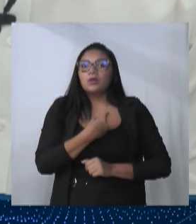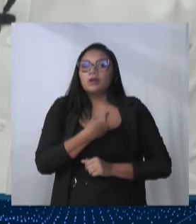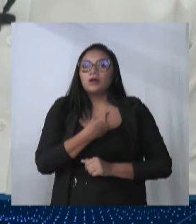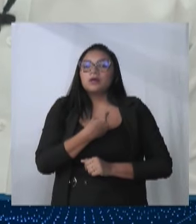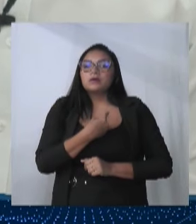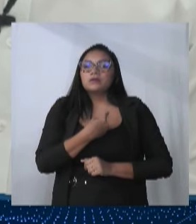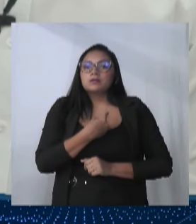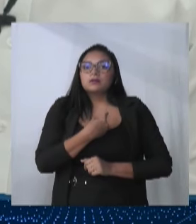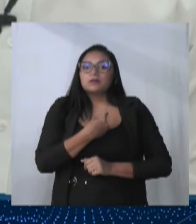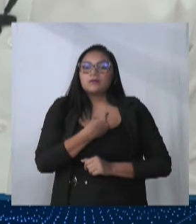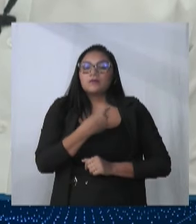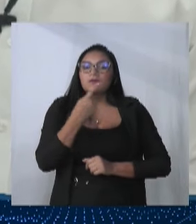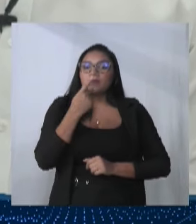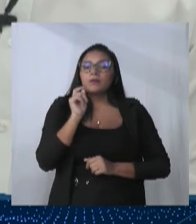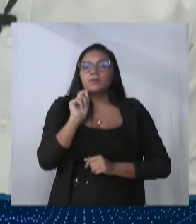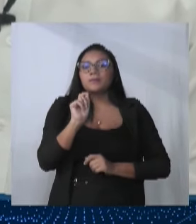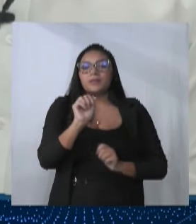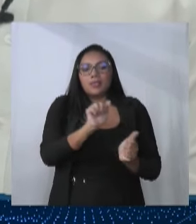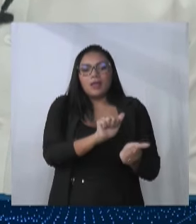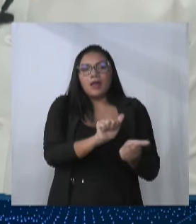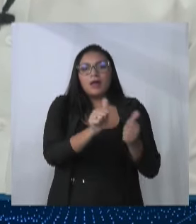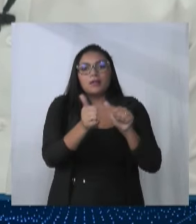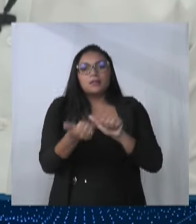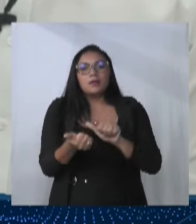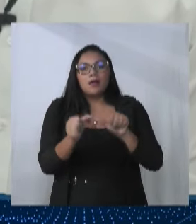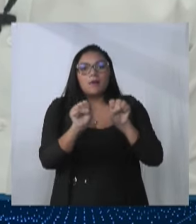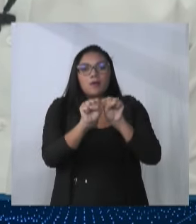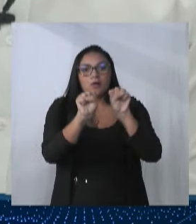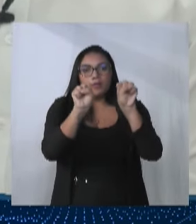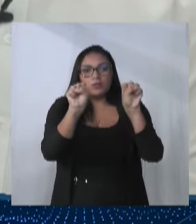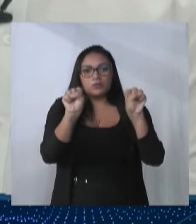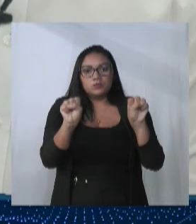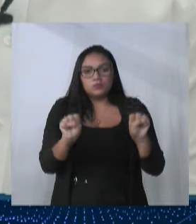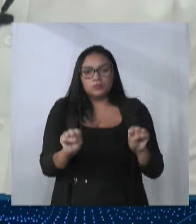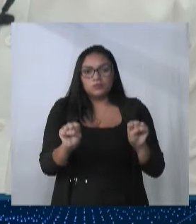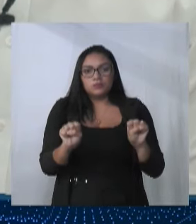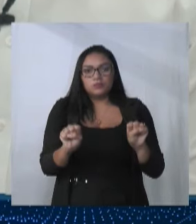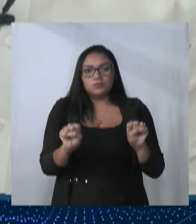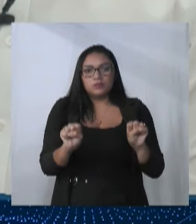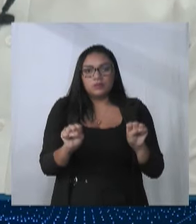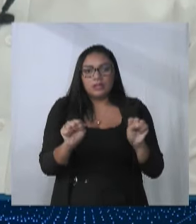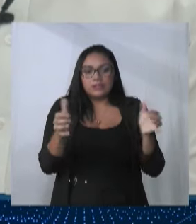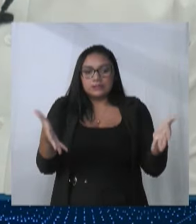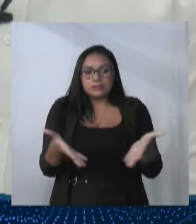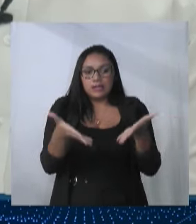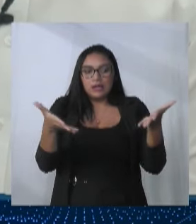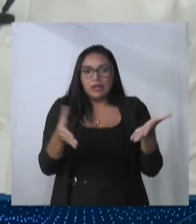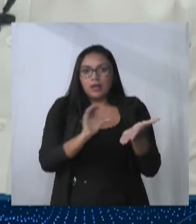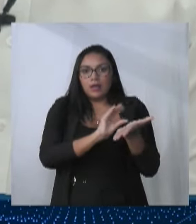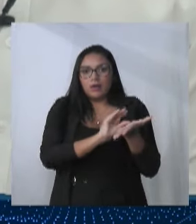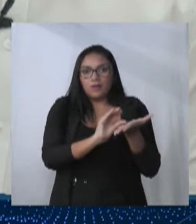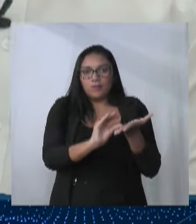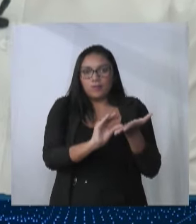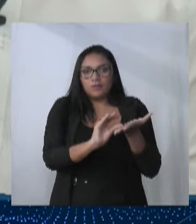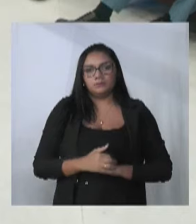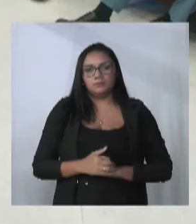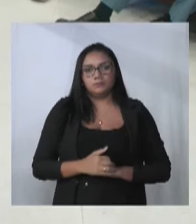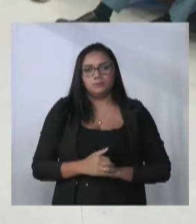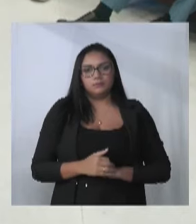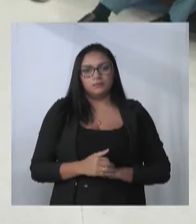se a gente adaptar o sistema de estímulo e até de financiamento por parte da